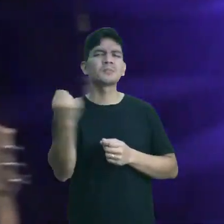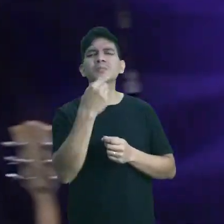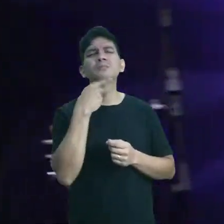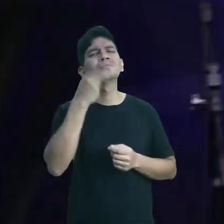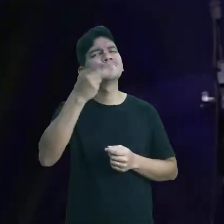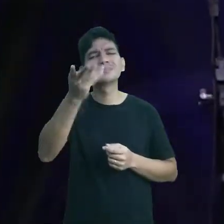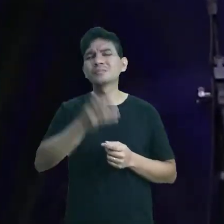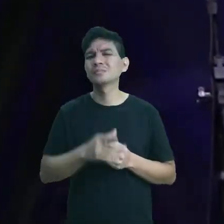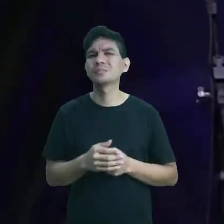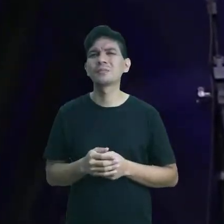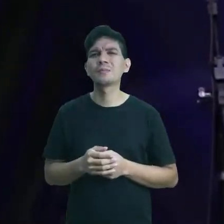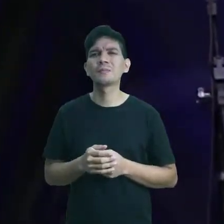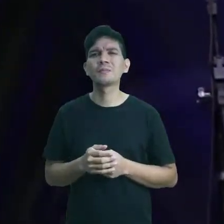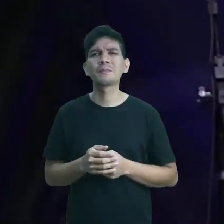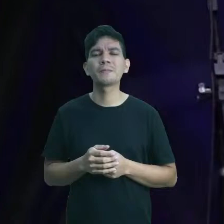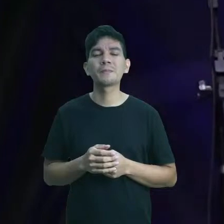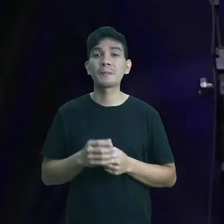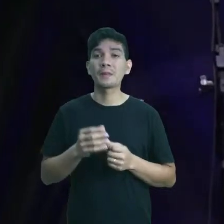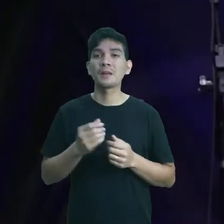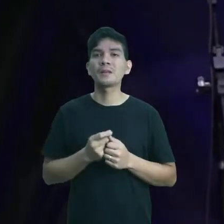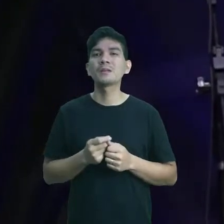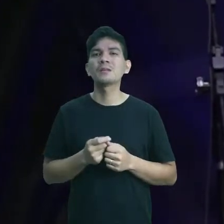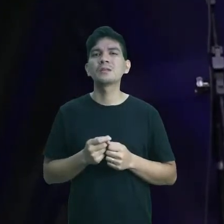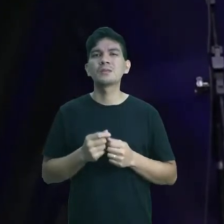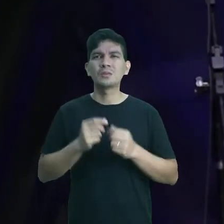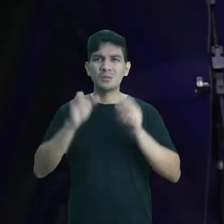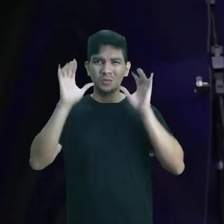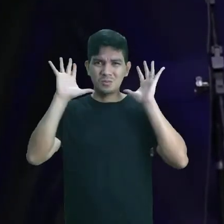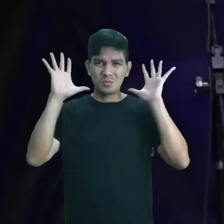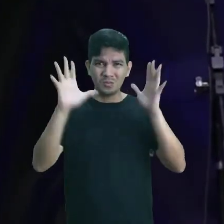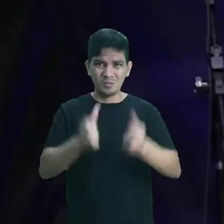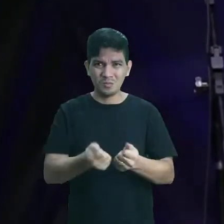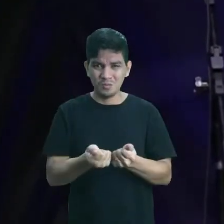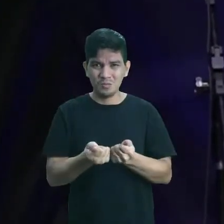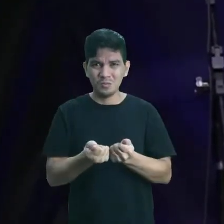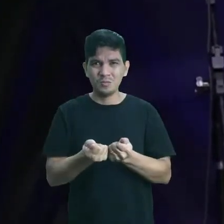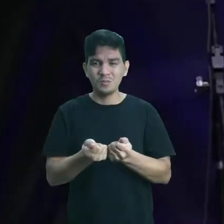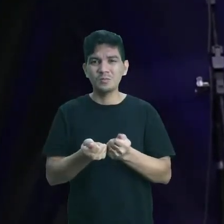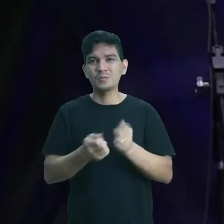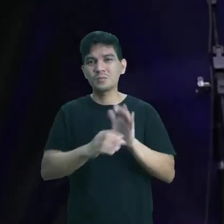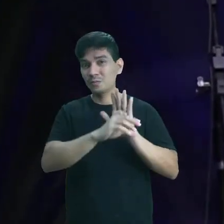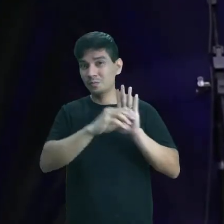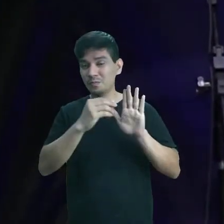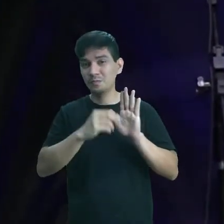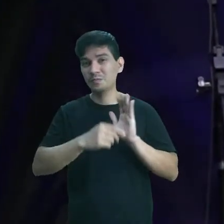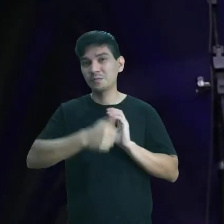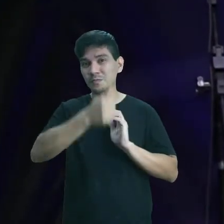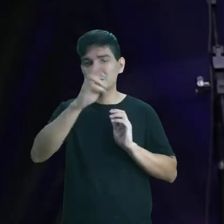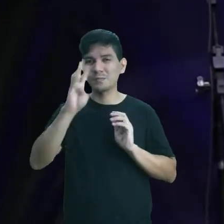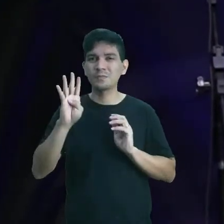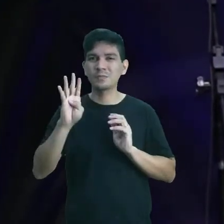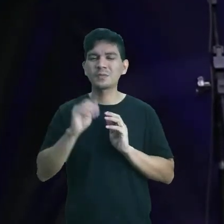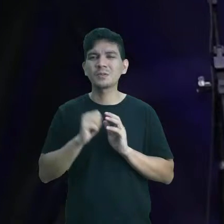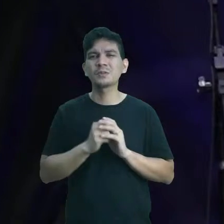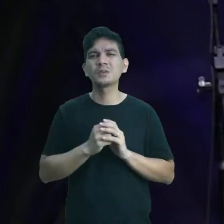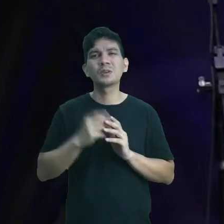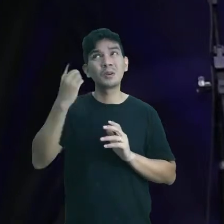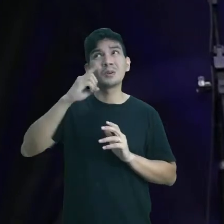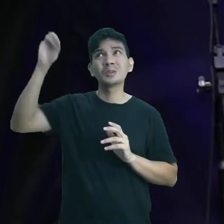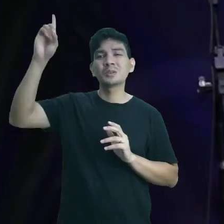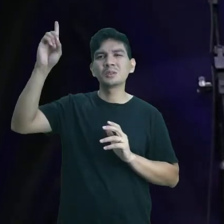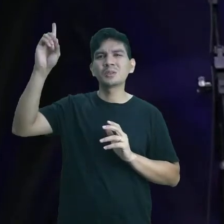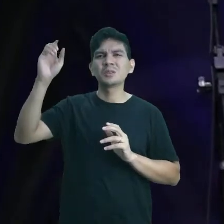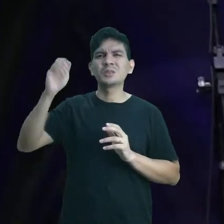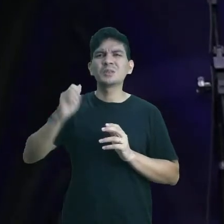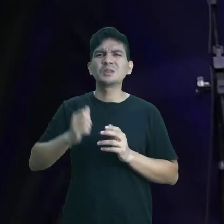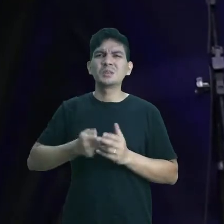E aí ele conclui, ele ainda dá mais uma deixa e diz no verso 14: pois Deus trará a julgamento tudo o